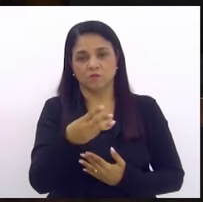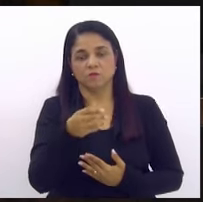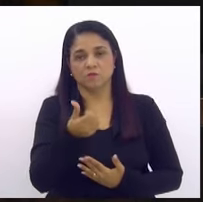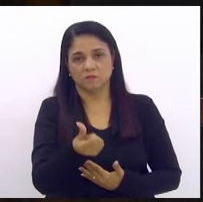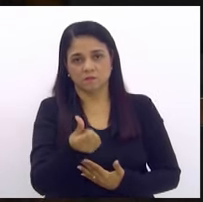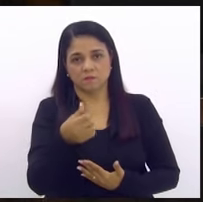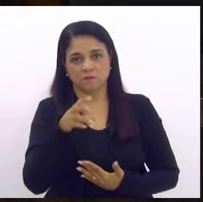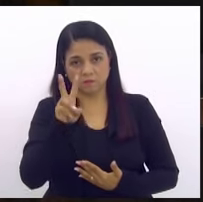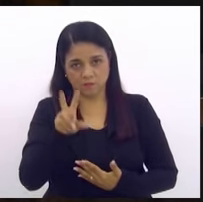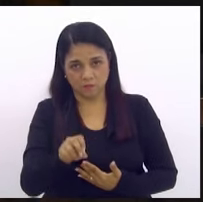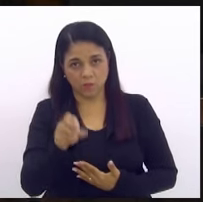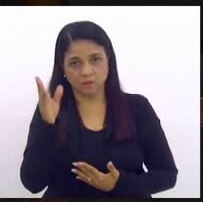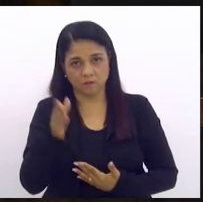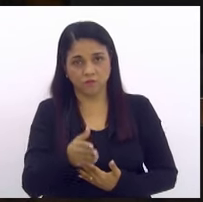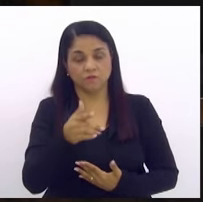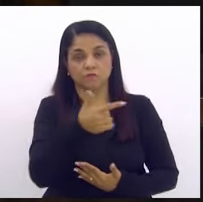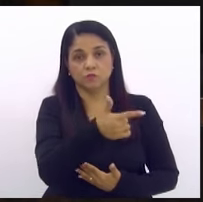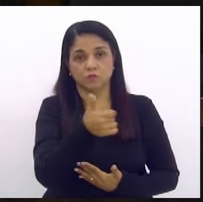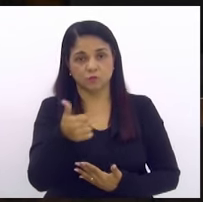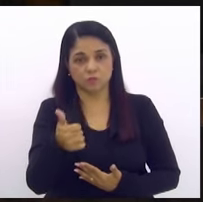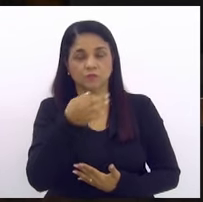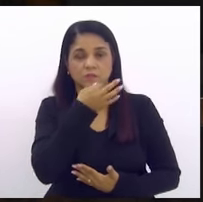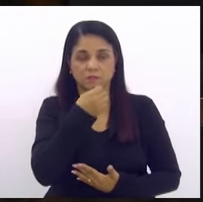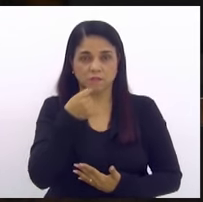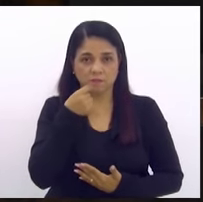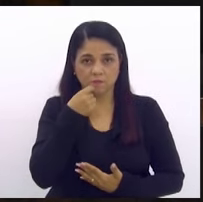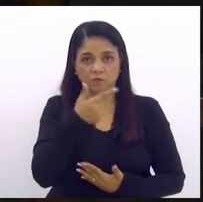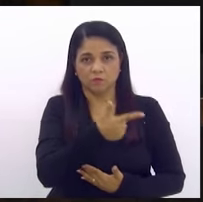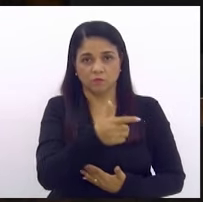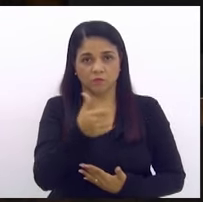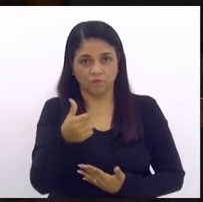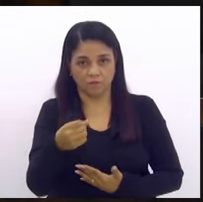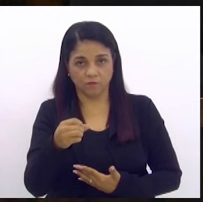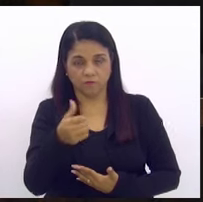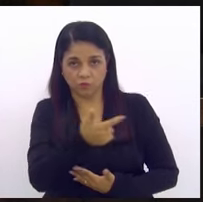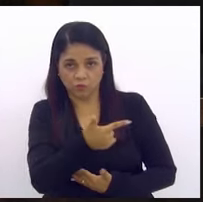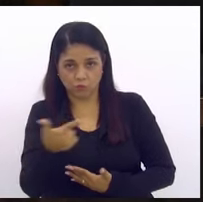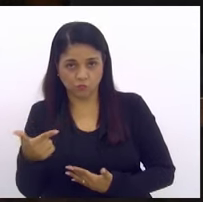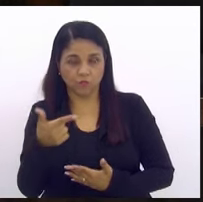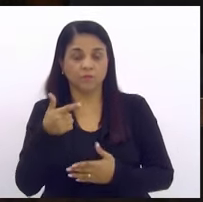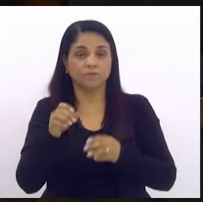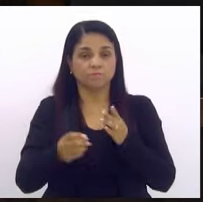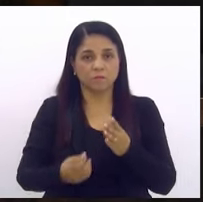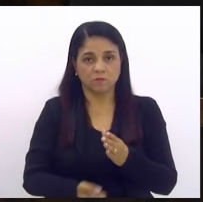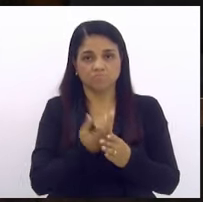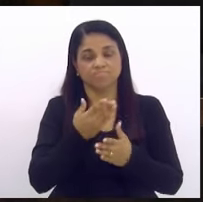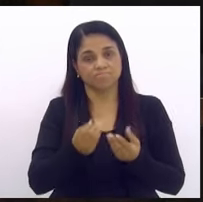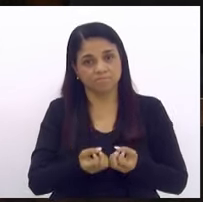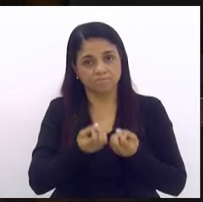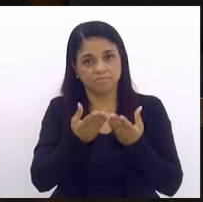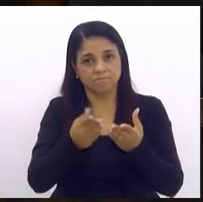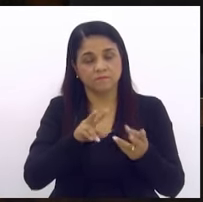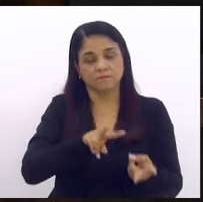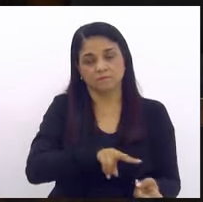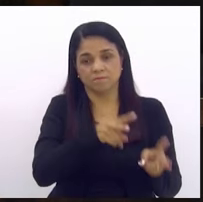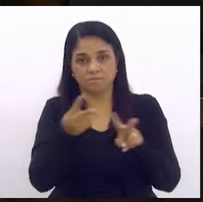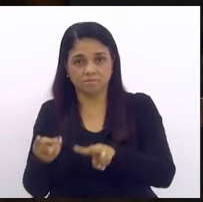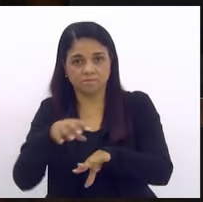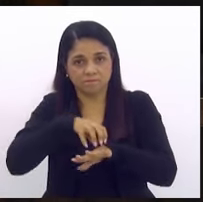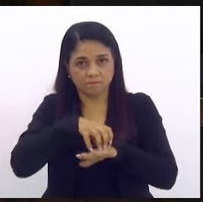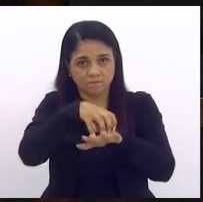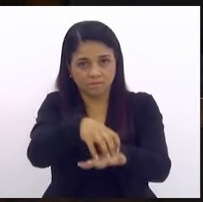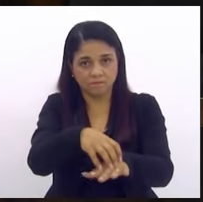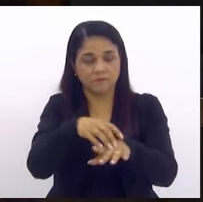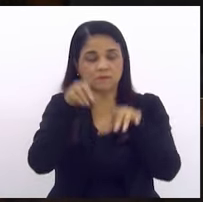3.650, de 21 de setembro de 2021, que dispõe sobre a concessão pelo Poder Executivo de passes de transporte aos portadores